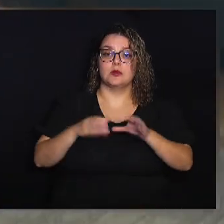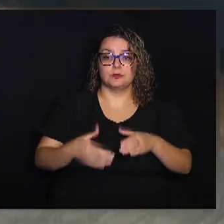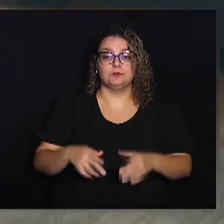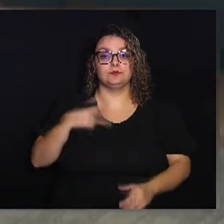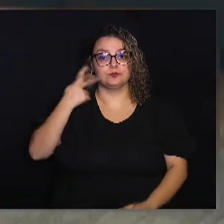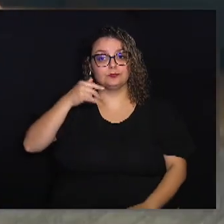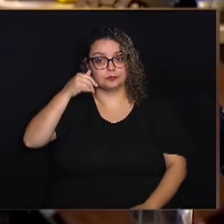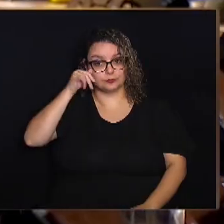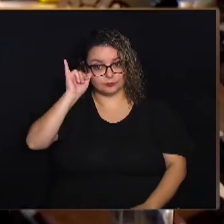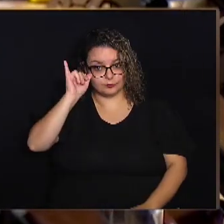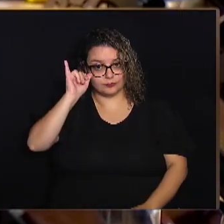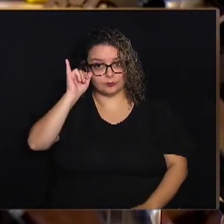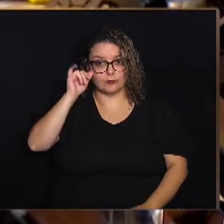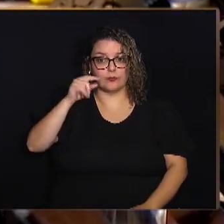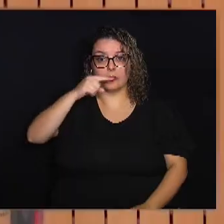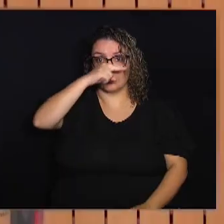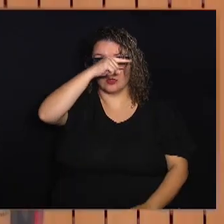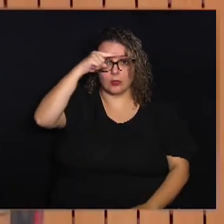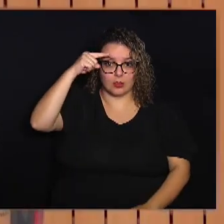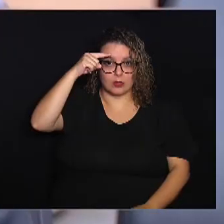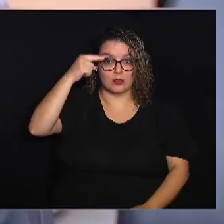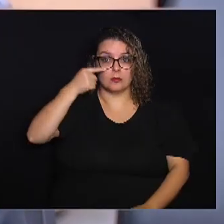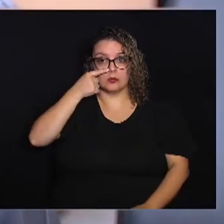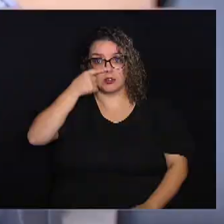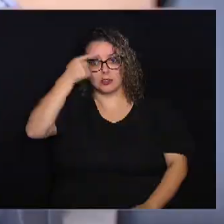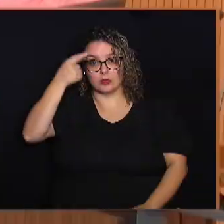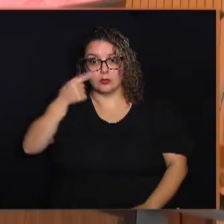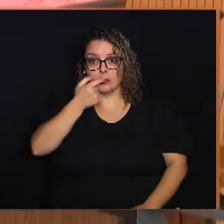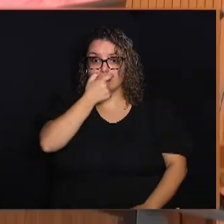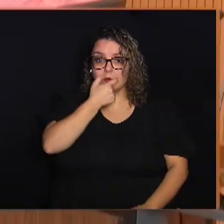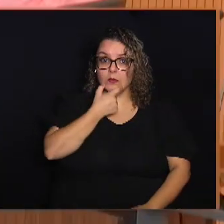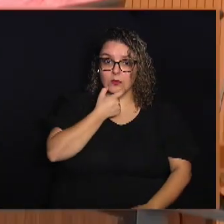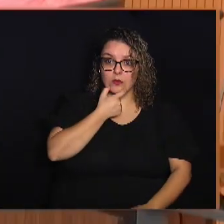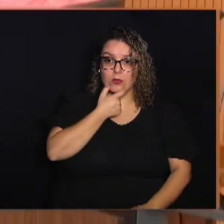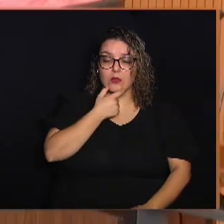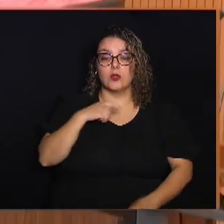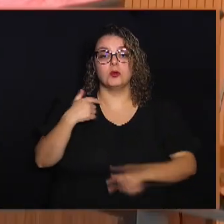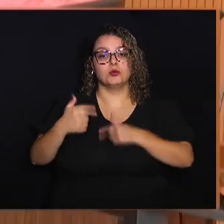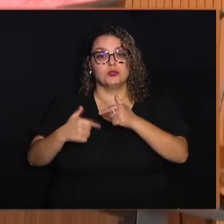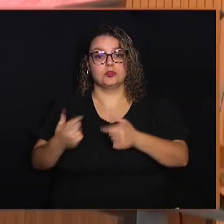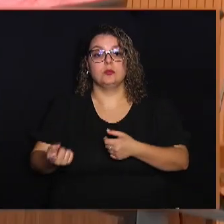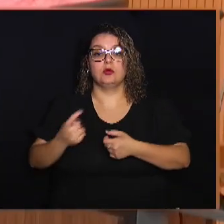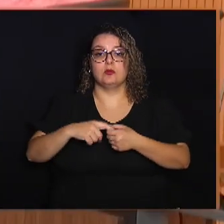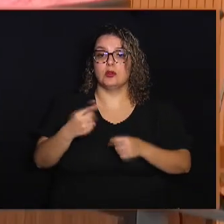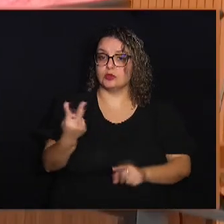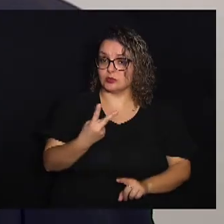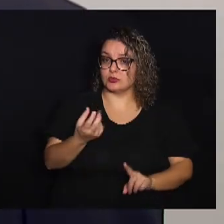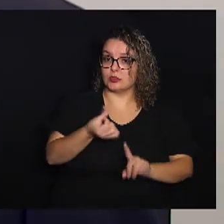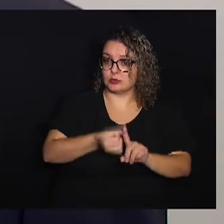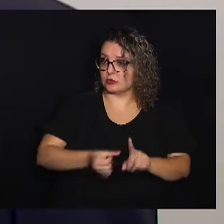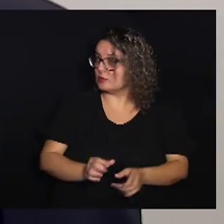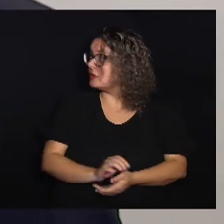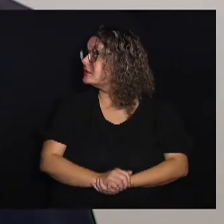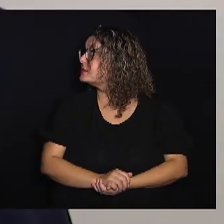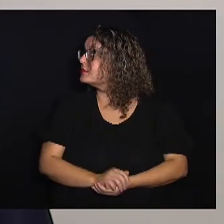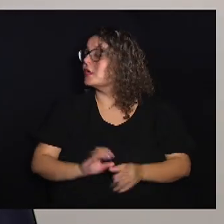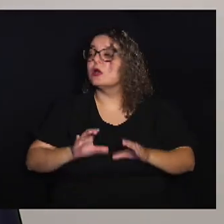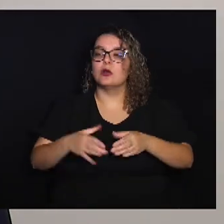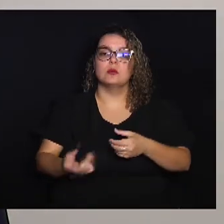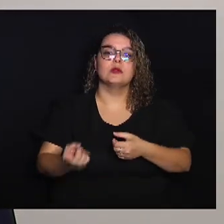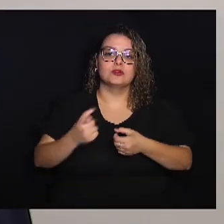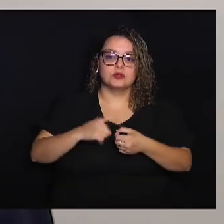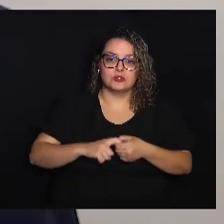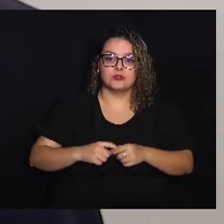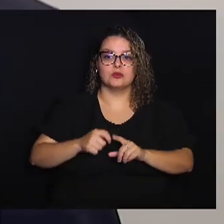os vereadores Paulo Búfalo, Otto Alejandro, Paula Miguel, Marrom Cunha. Os trabalhos voltam no segundo semestre. A comissão volta a partir